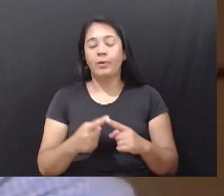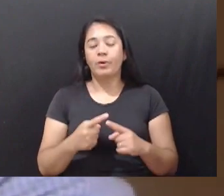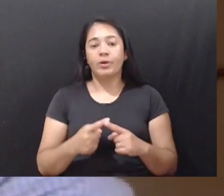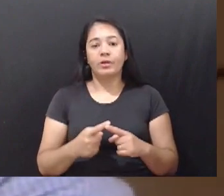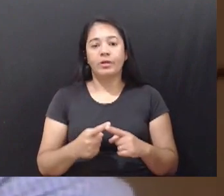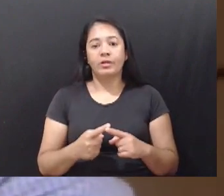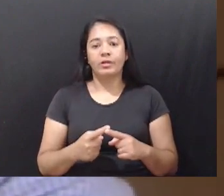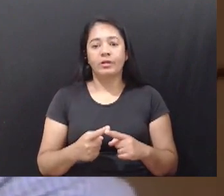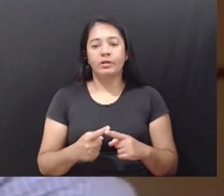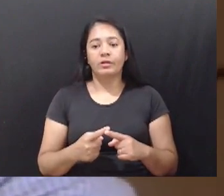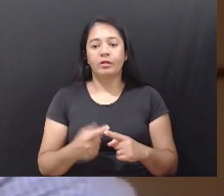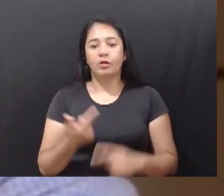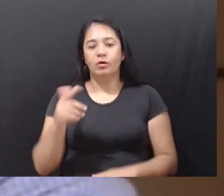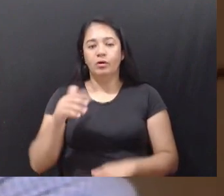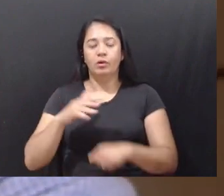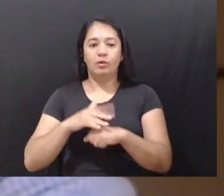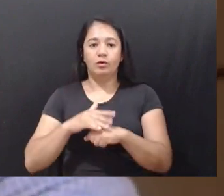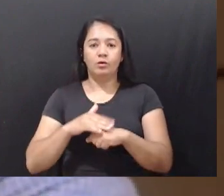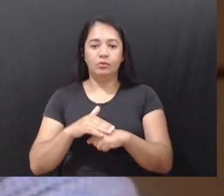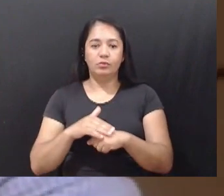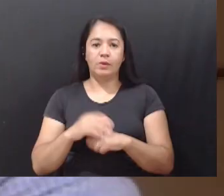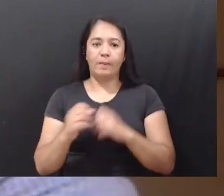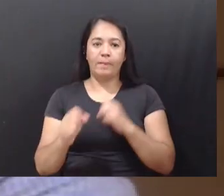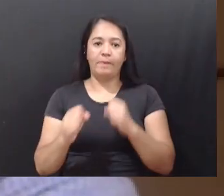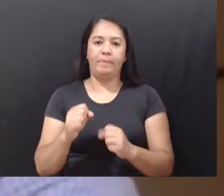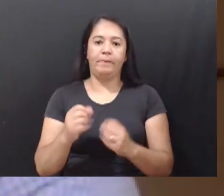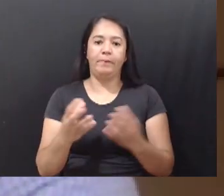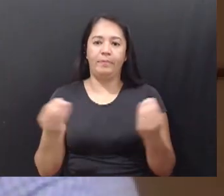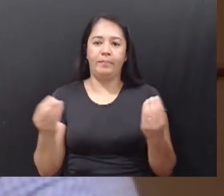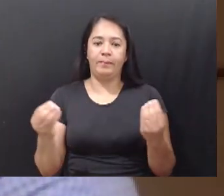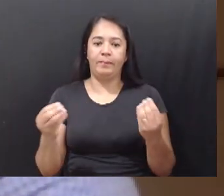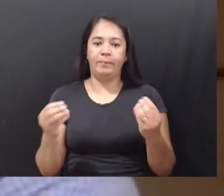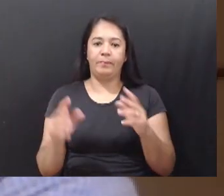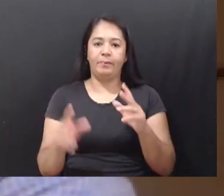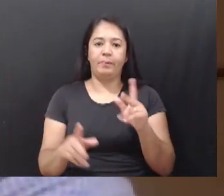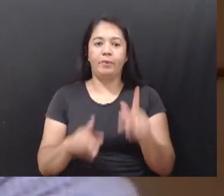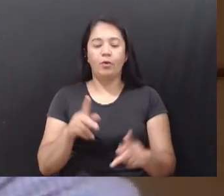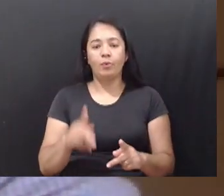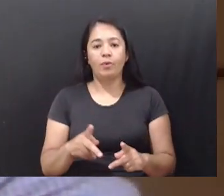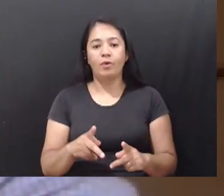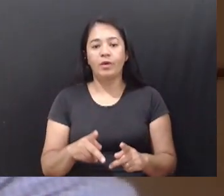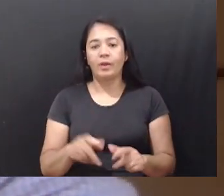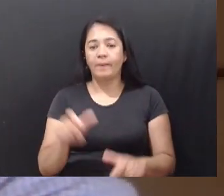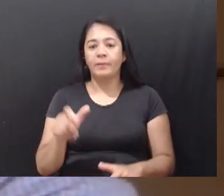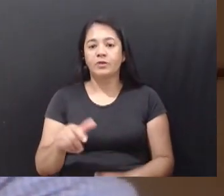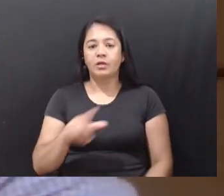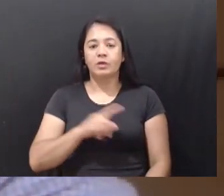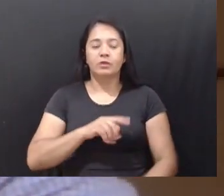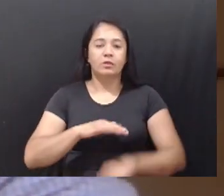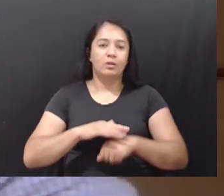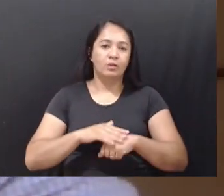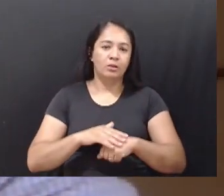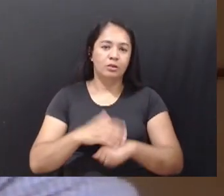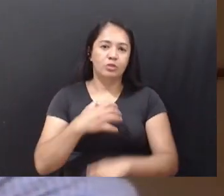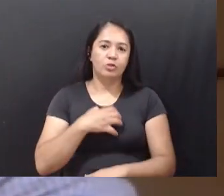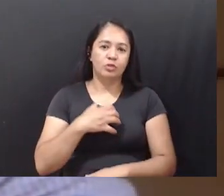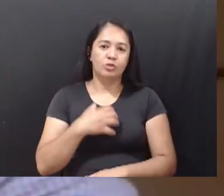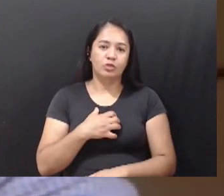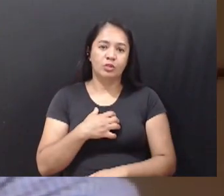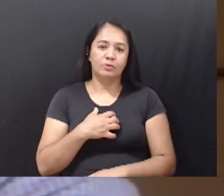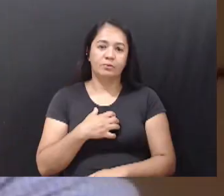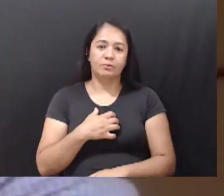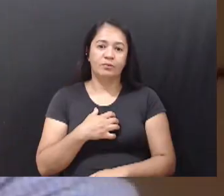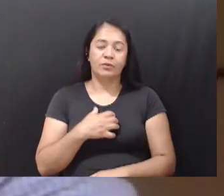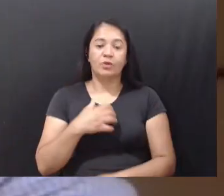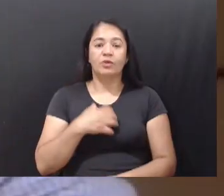populações são mais prevalentes por consequência de que outras doenças como a malária matam bastante nessas populações e indivíduos que têm